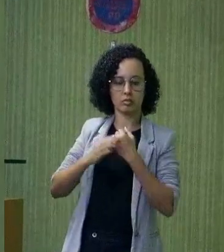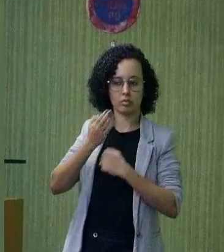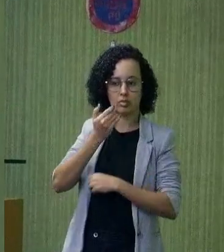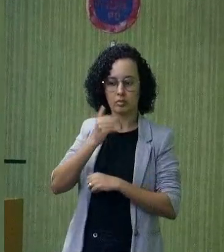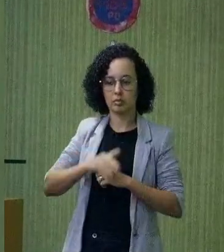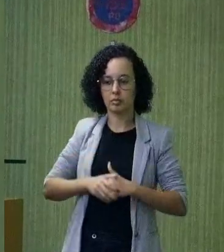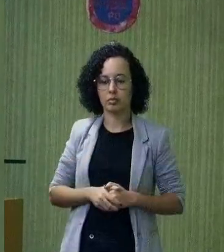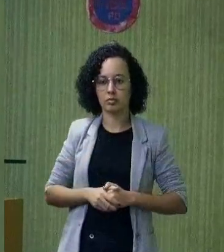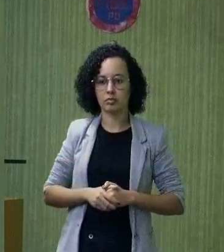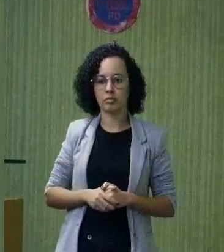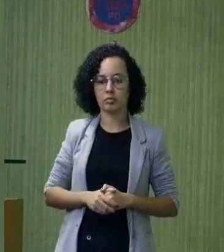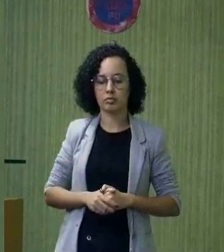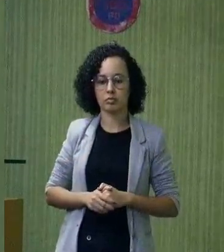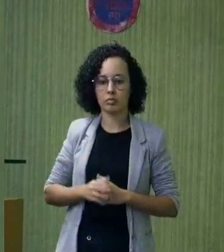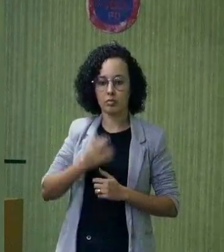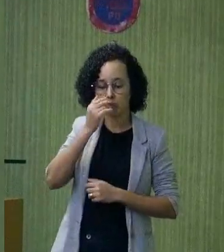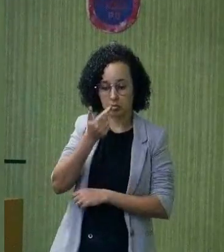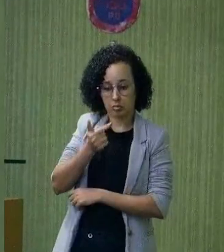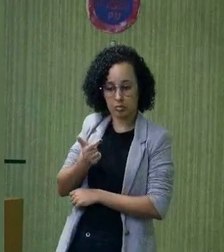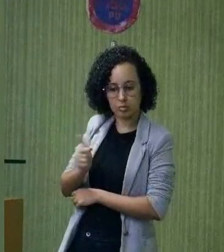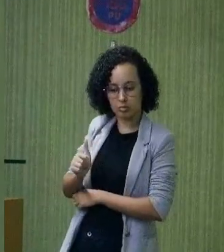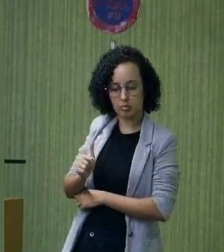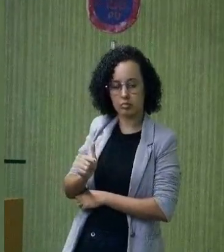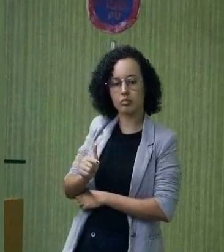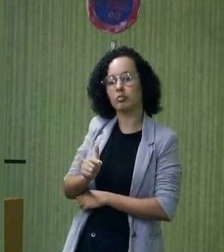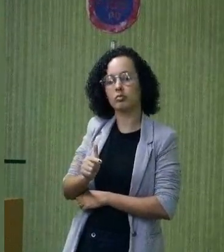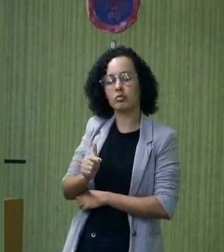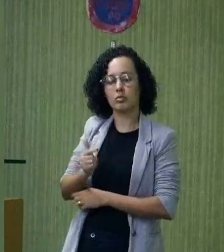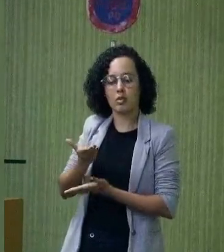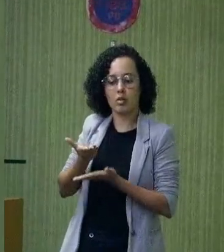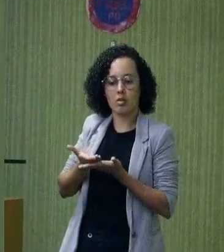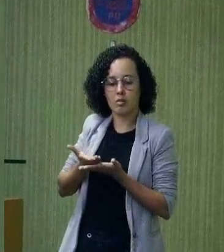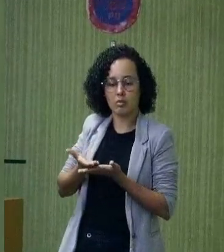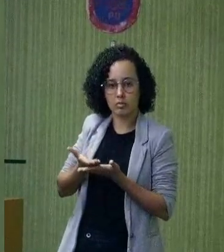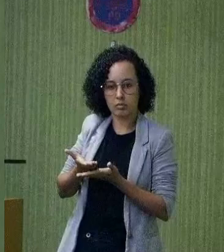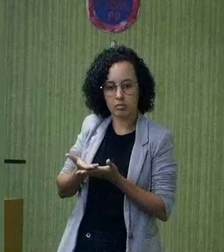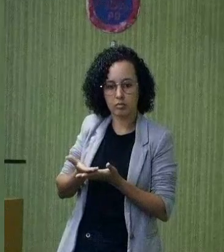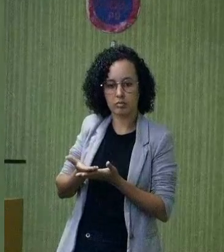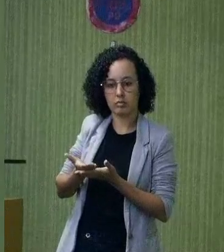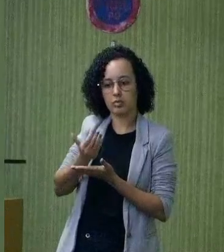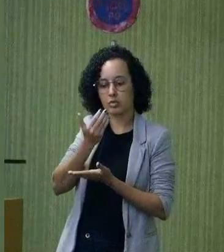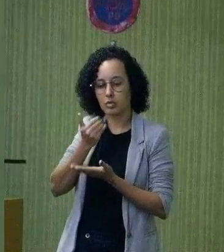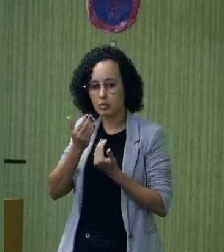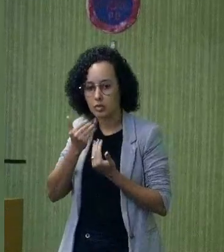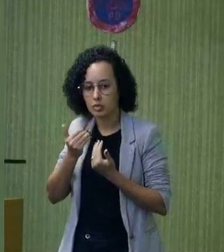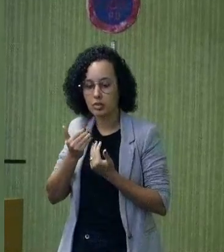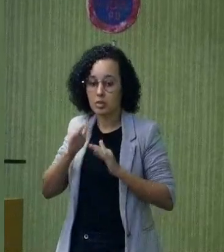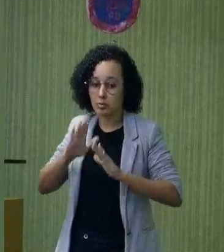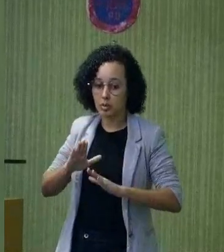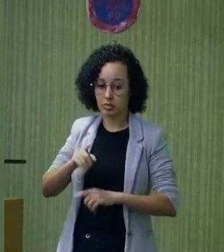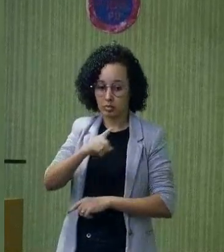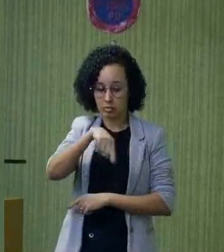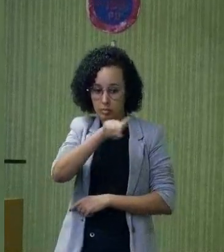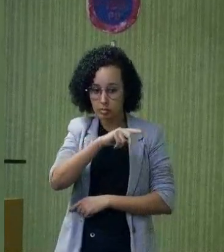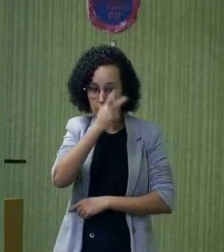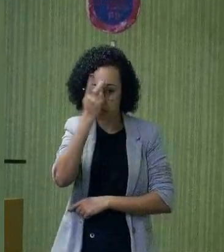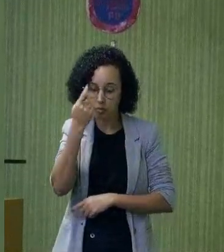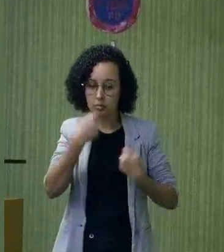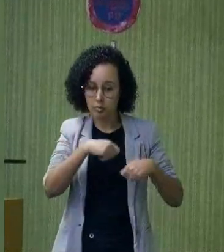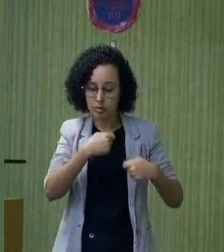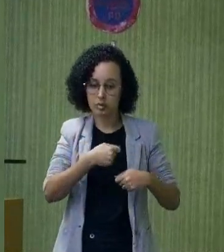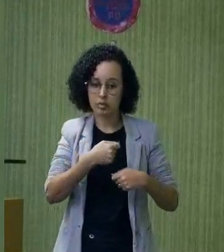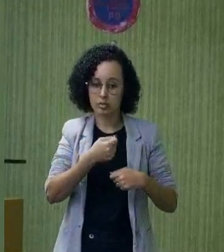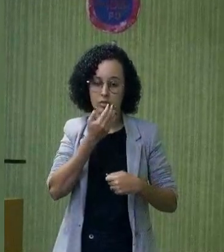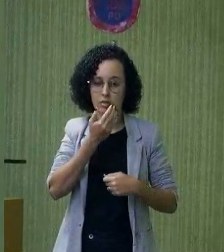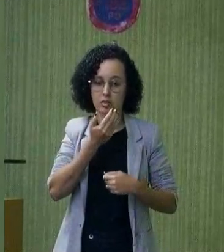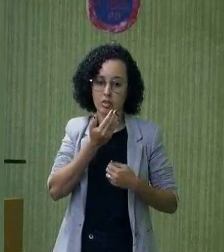alimentar Porque mesmo não tendo não tendo aula não tendo a merenda aquelas pessoas precisam ter acesso né